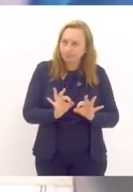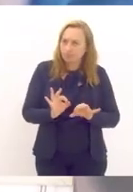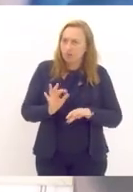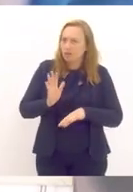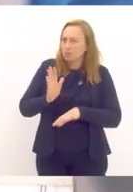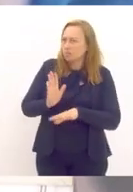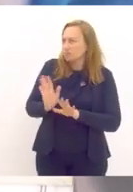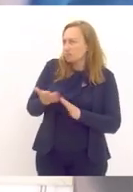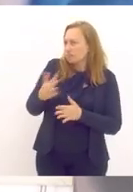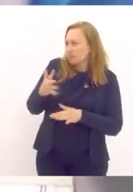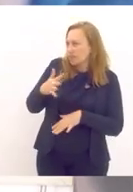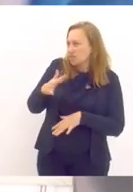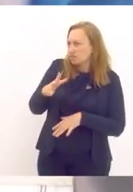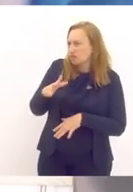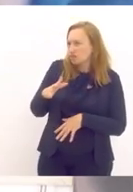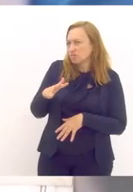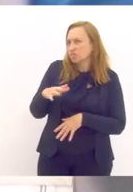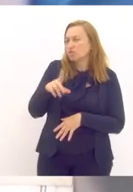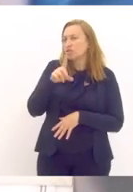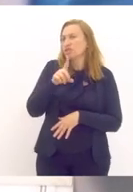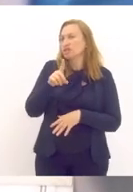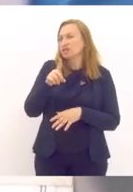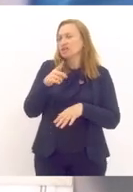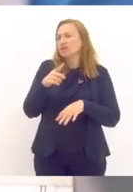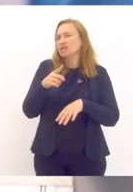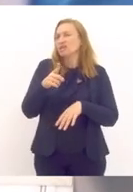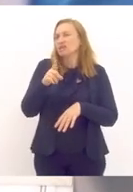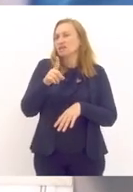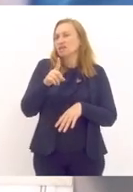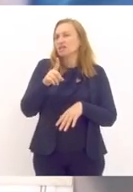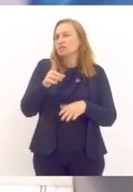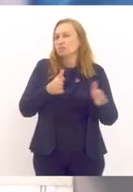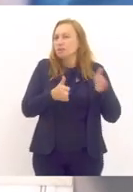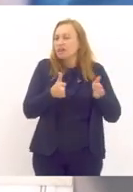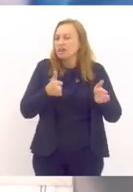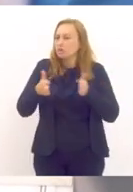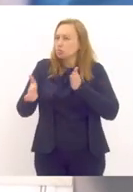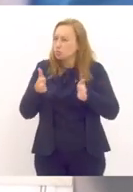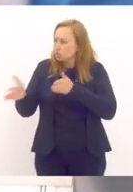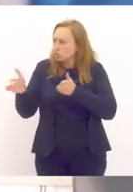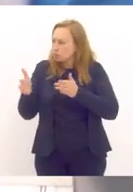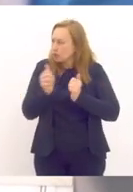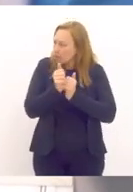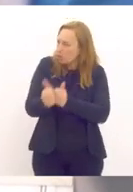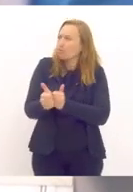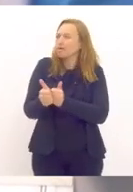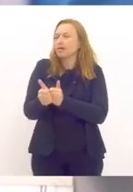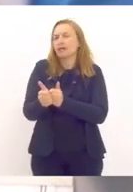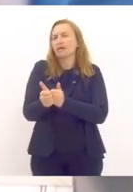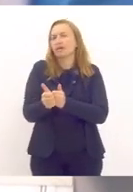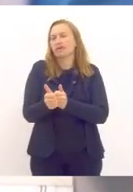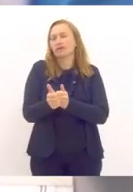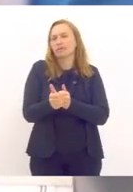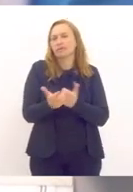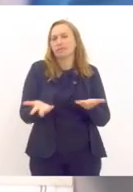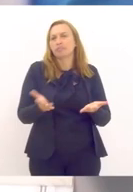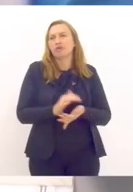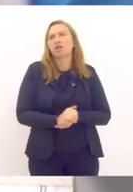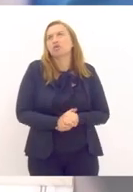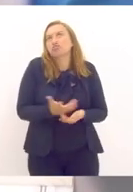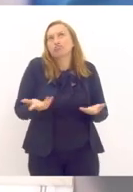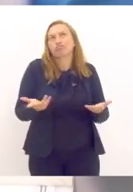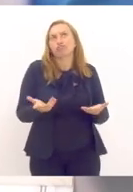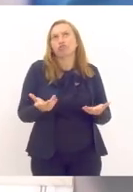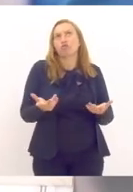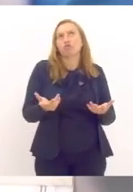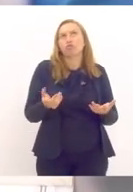menos um calendário planejado e que esse calendário acompanhe os prazos da Lei de Responsabilidade Fiscal. Para que, a não ser numa situação de